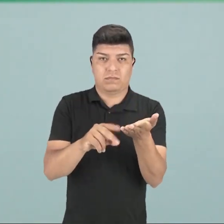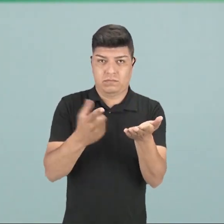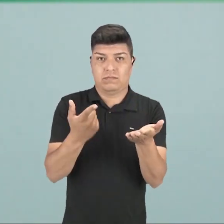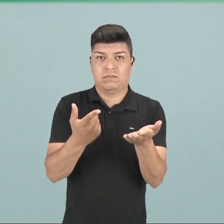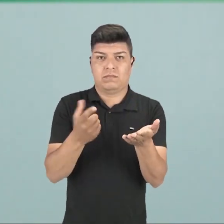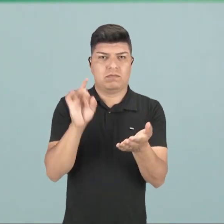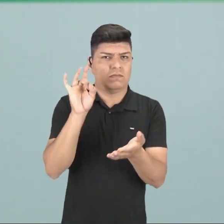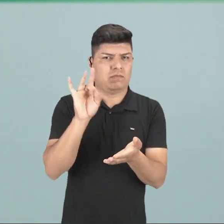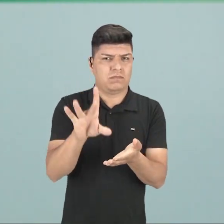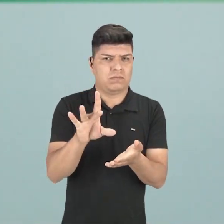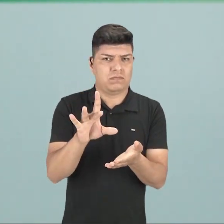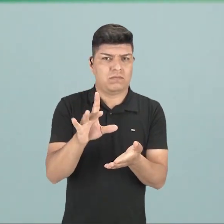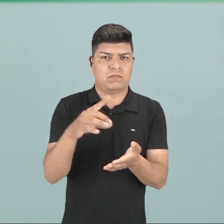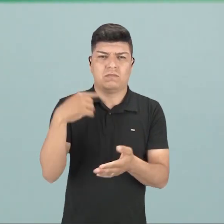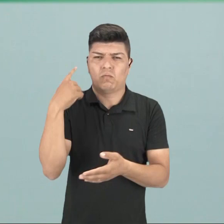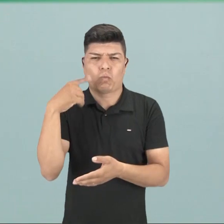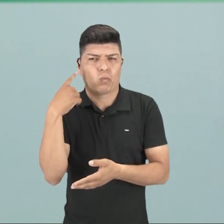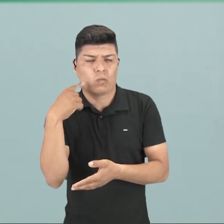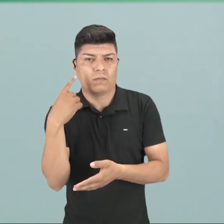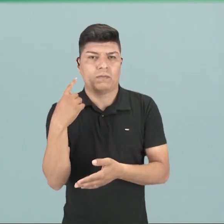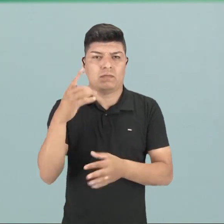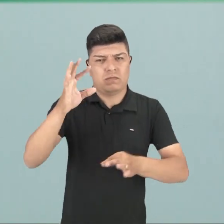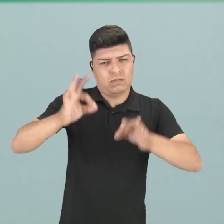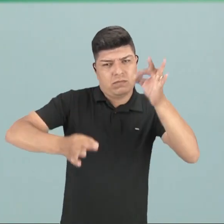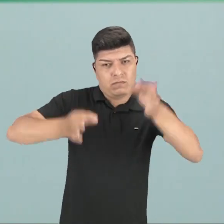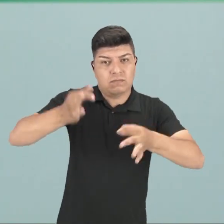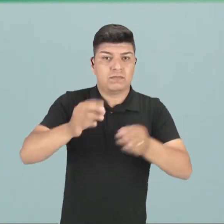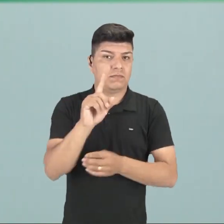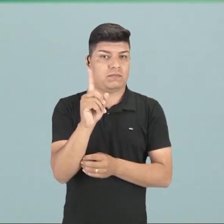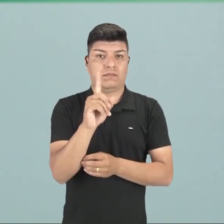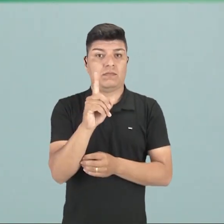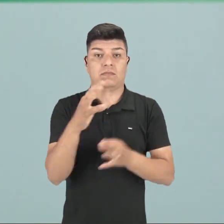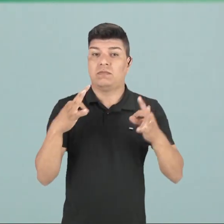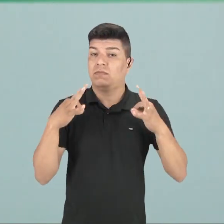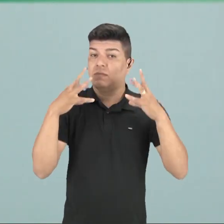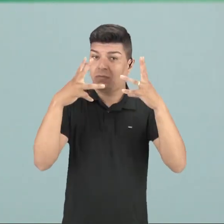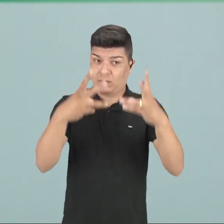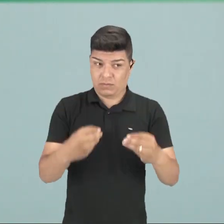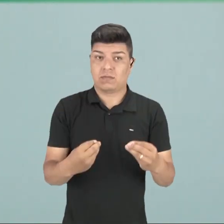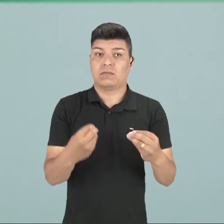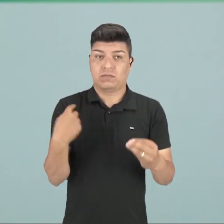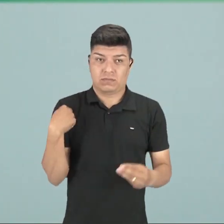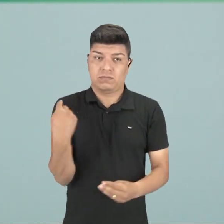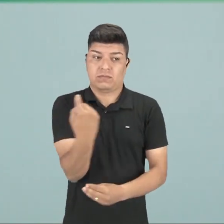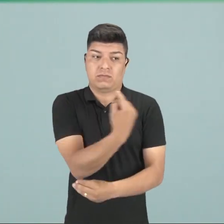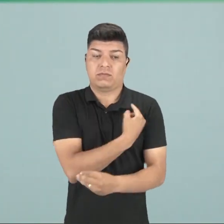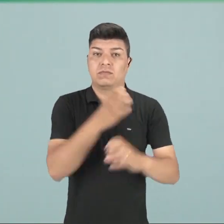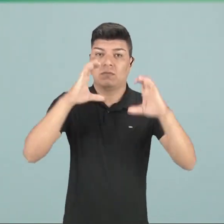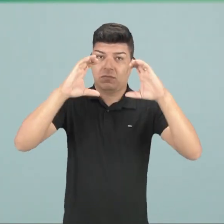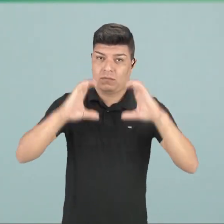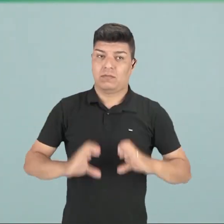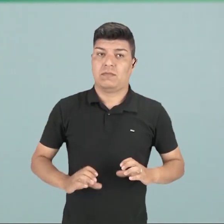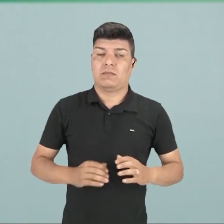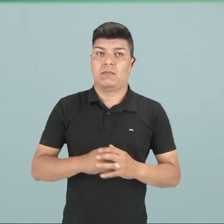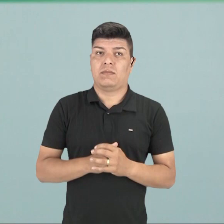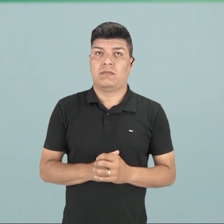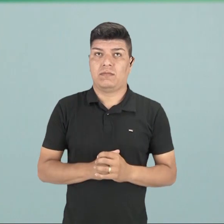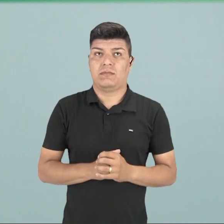se destinam apenas a advogados ou a juízes, mas a todos nós que somos cidadãos.